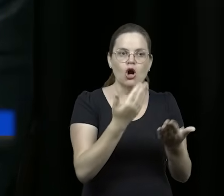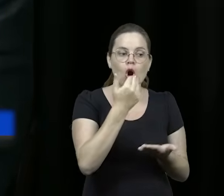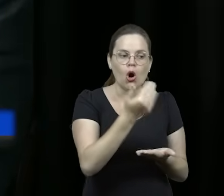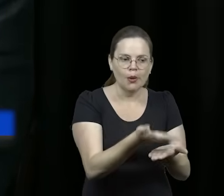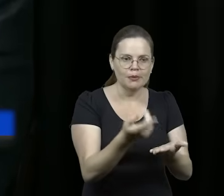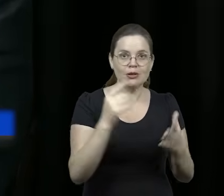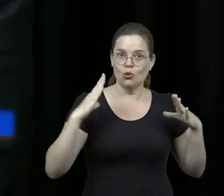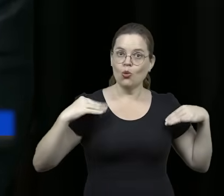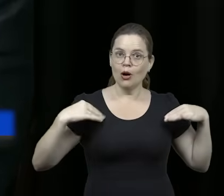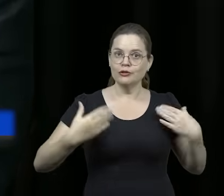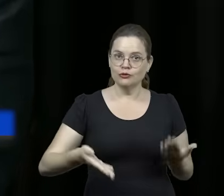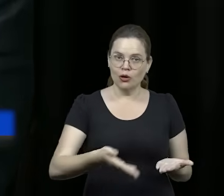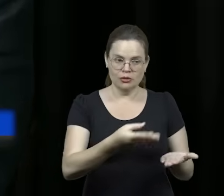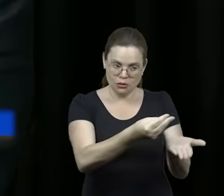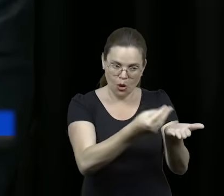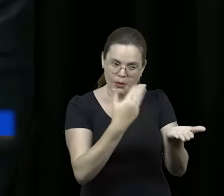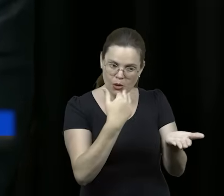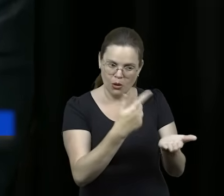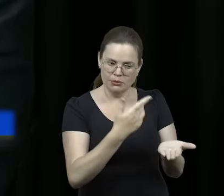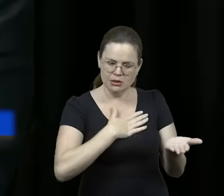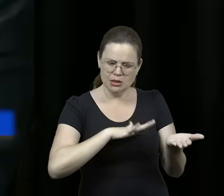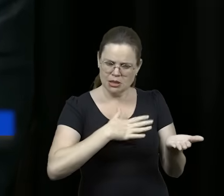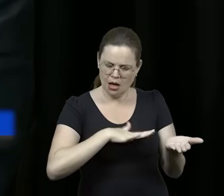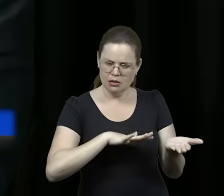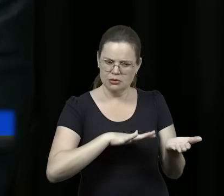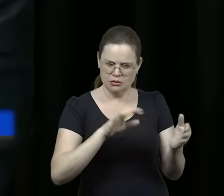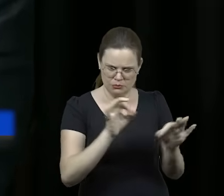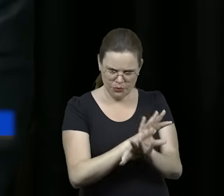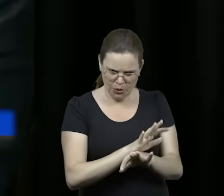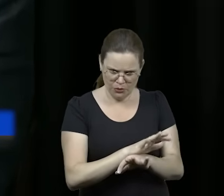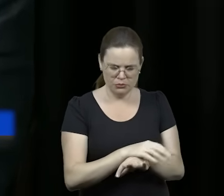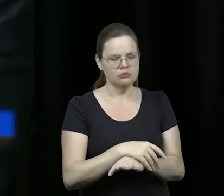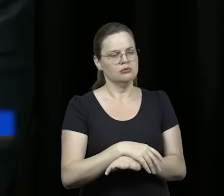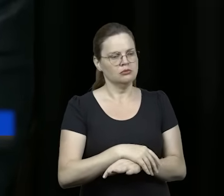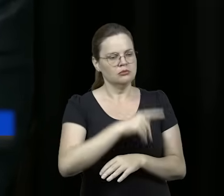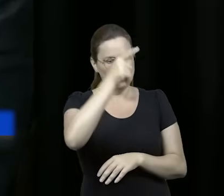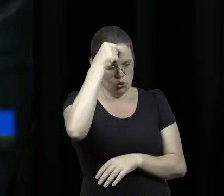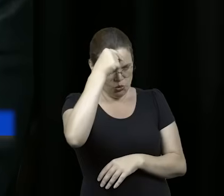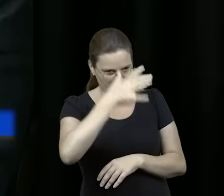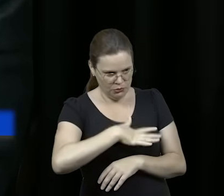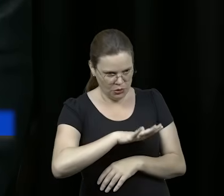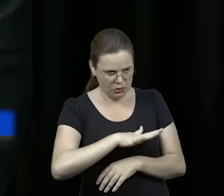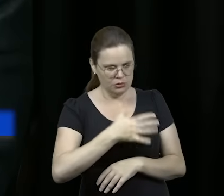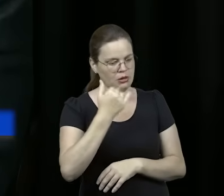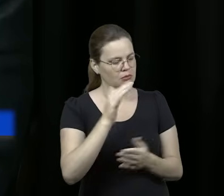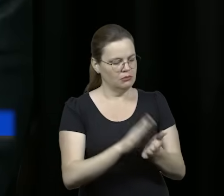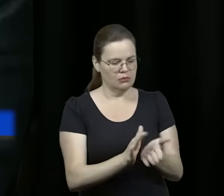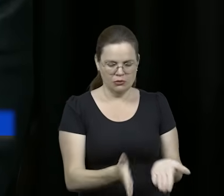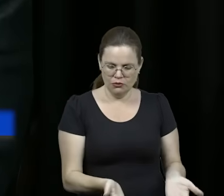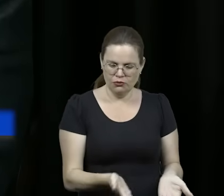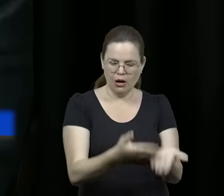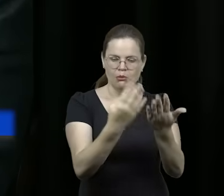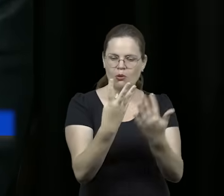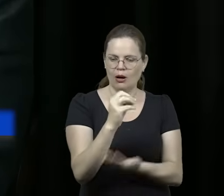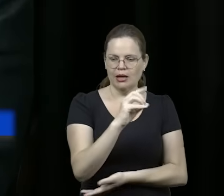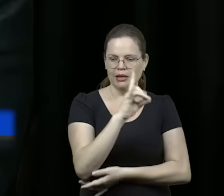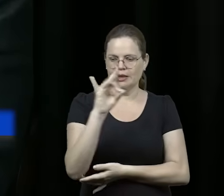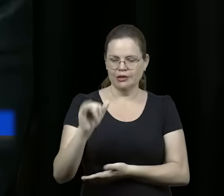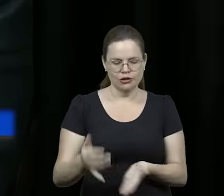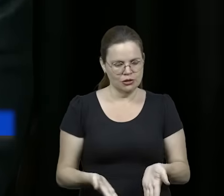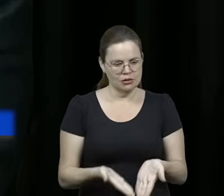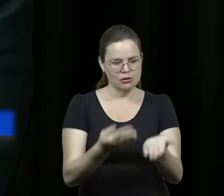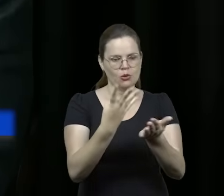come, você já descansou. O abrigo chegou, o alimento chegou, ele caminhou 40 dias, 40 noites com aquele